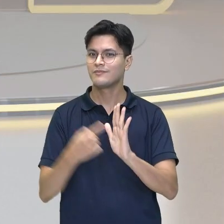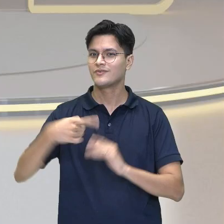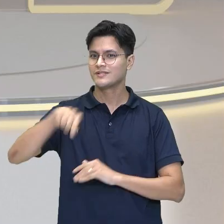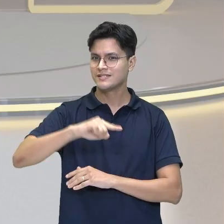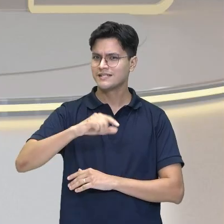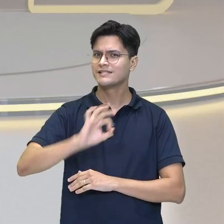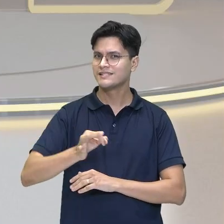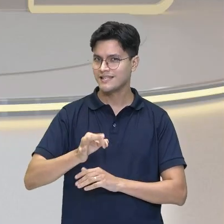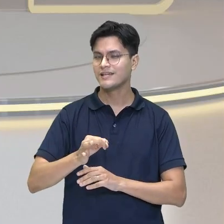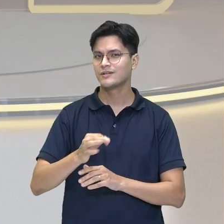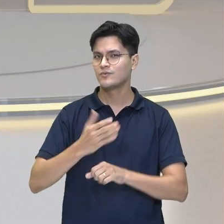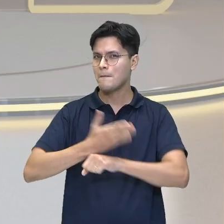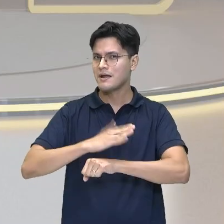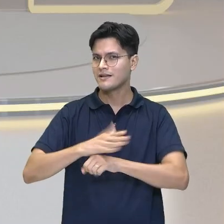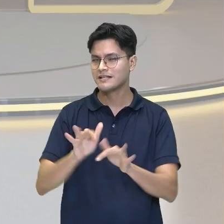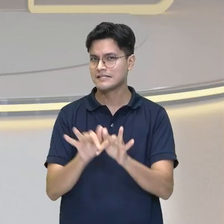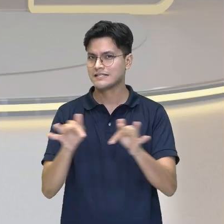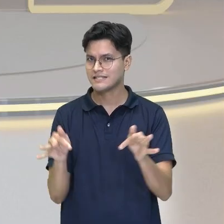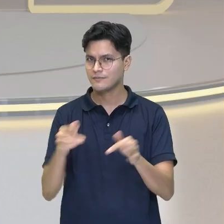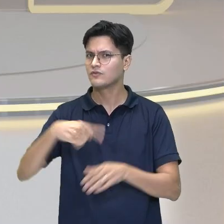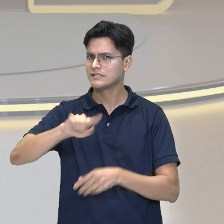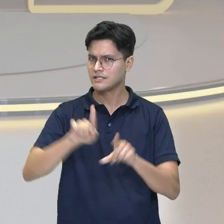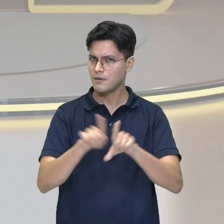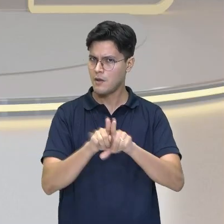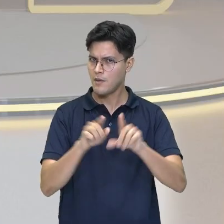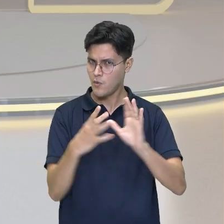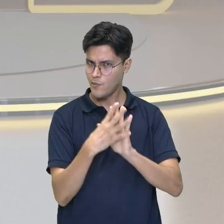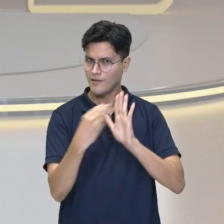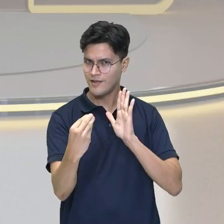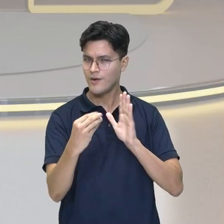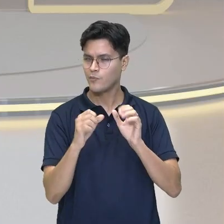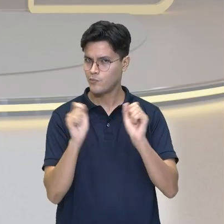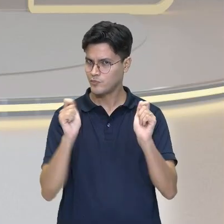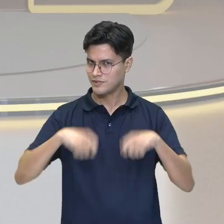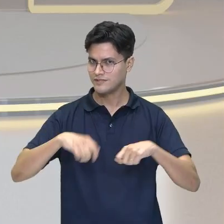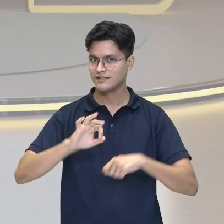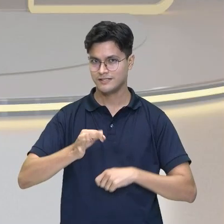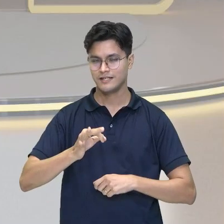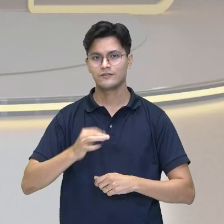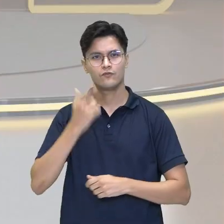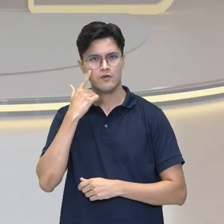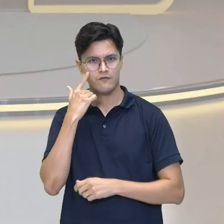Então, vou chamar um VT aí com essas contribuições. Verifique essas ações.